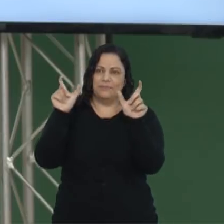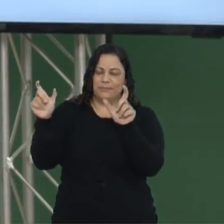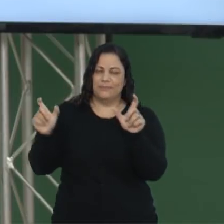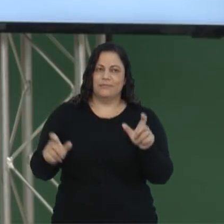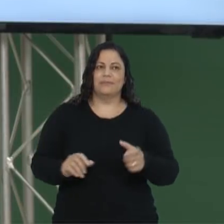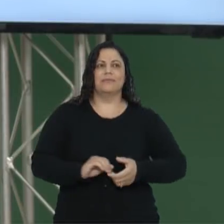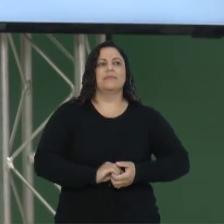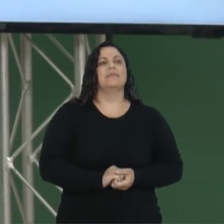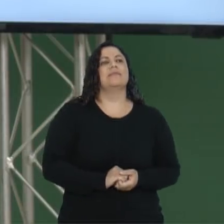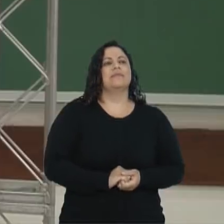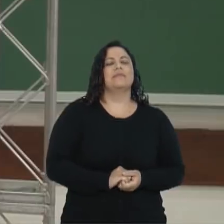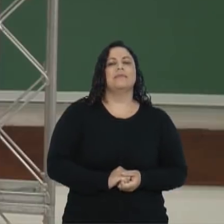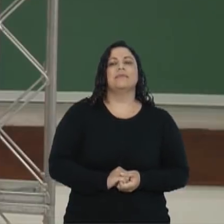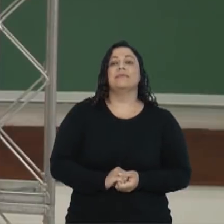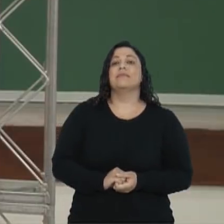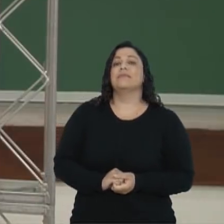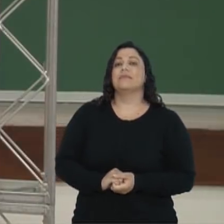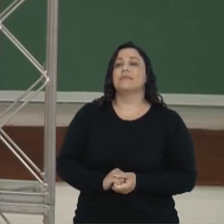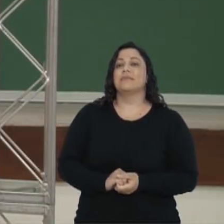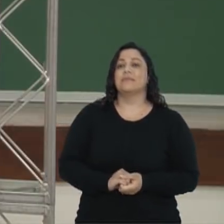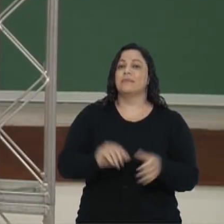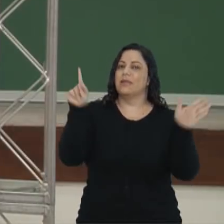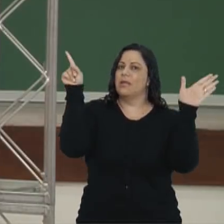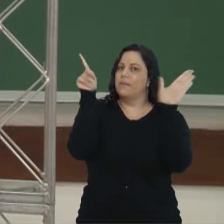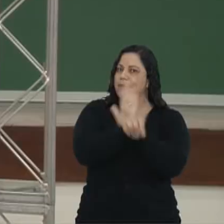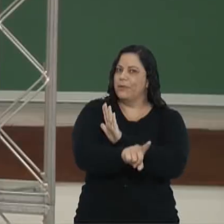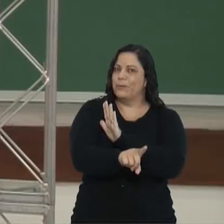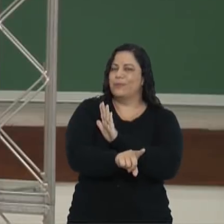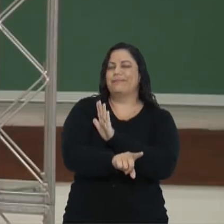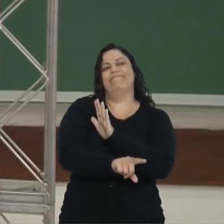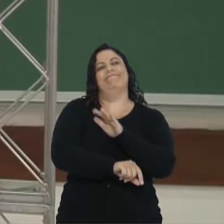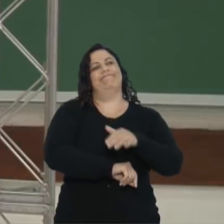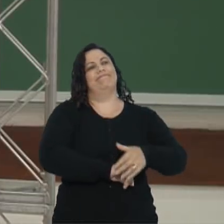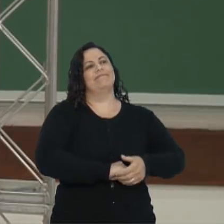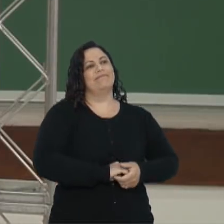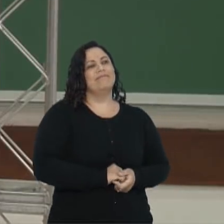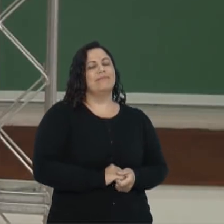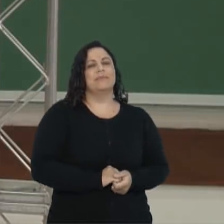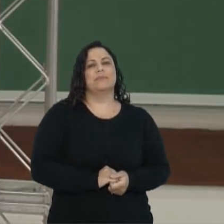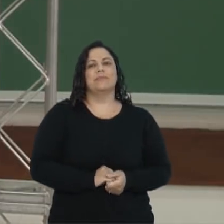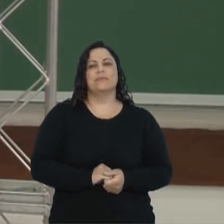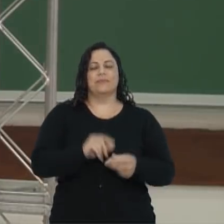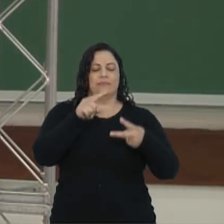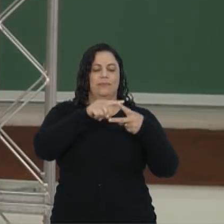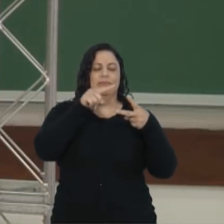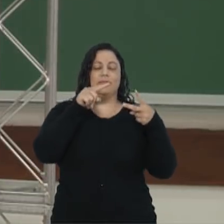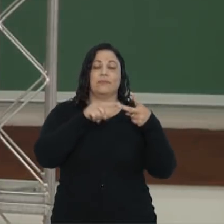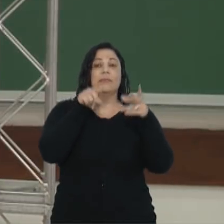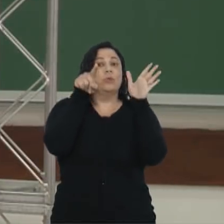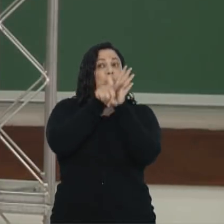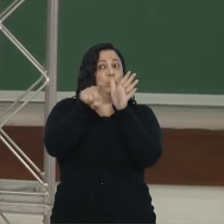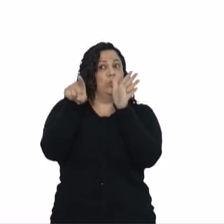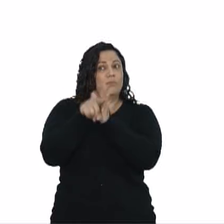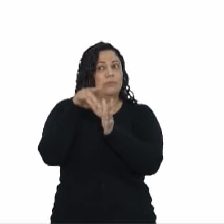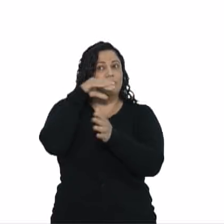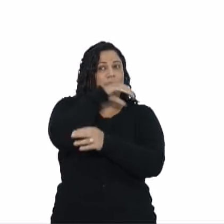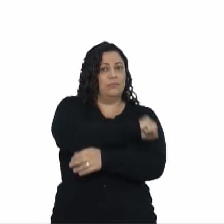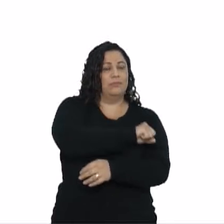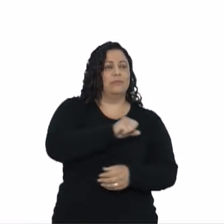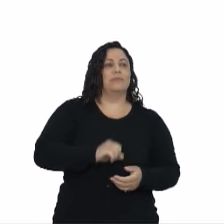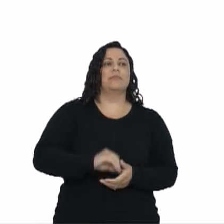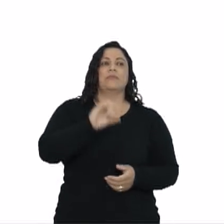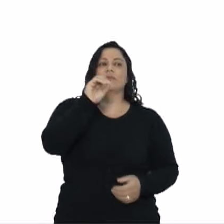certo? Beleza, querido? Quiz. Vamos para um quiz. A gente vai fazer 2 quizzes para fechar a nossa aula.